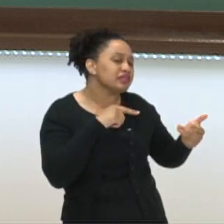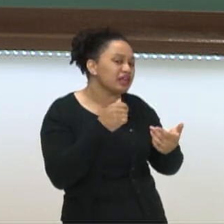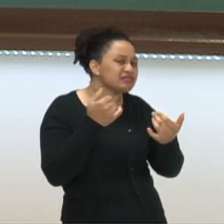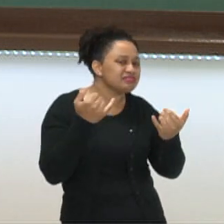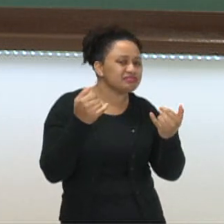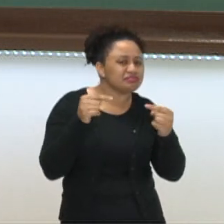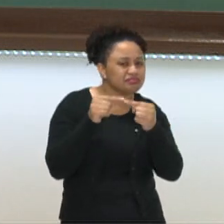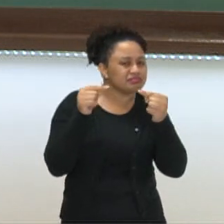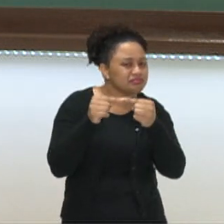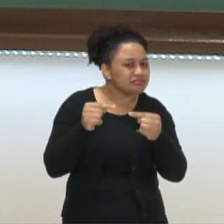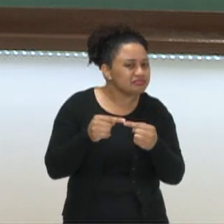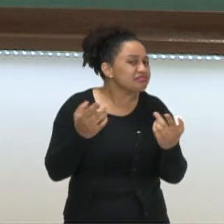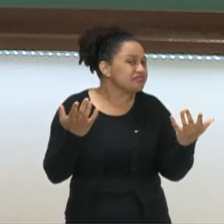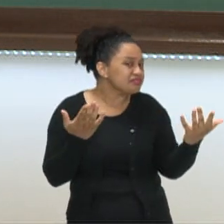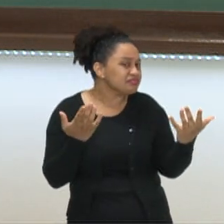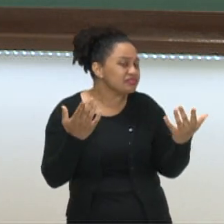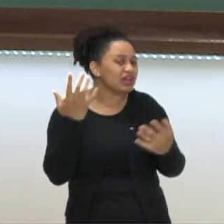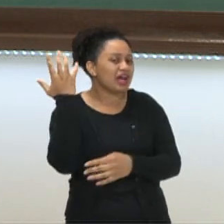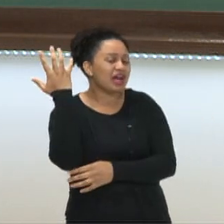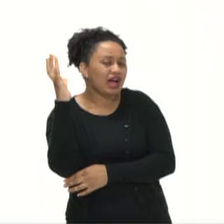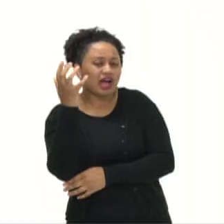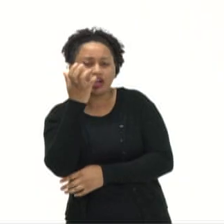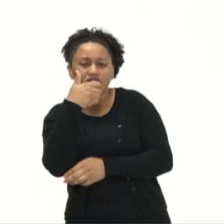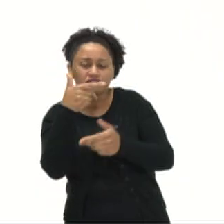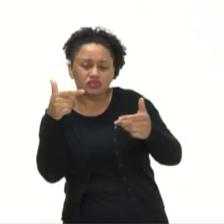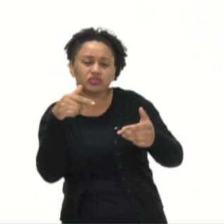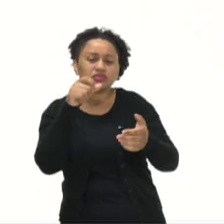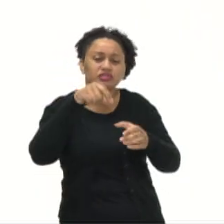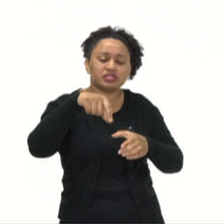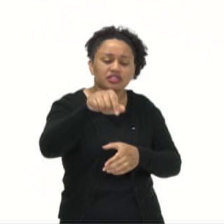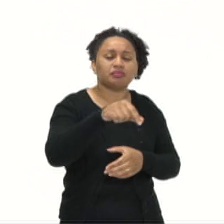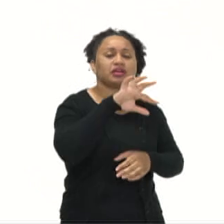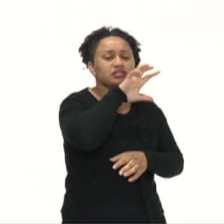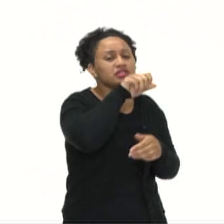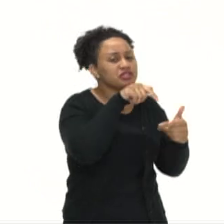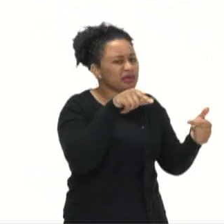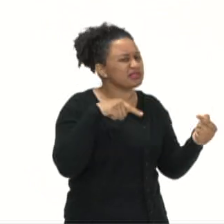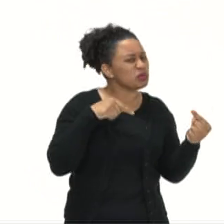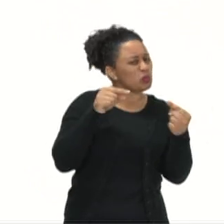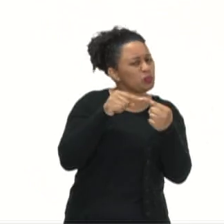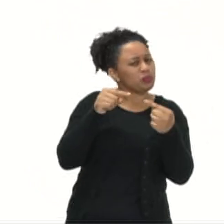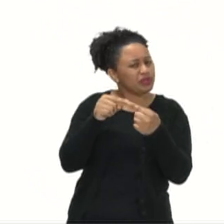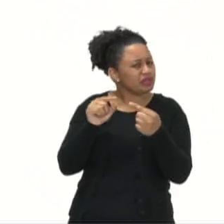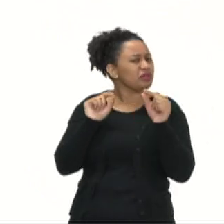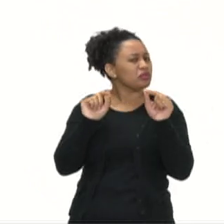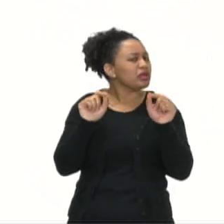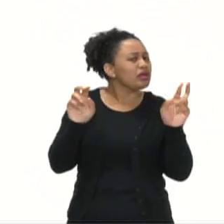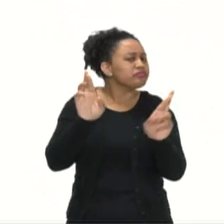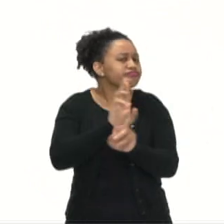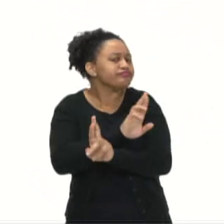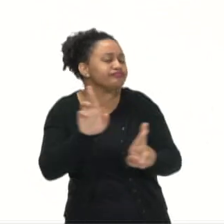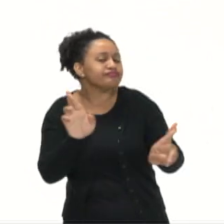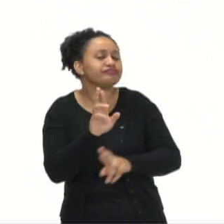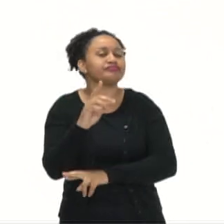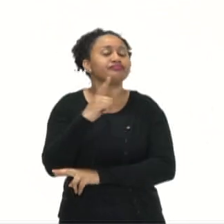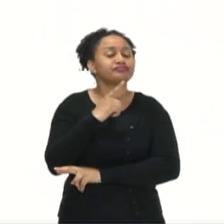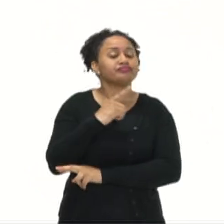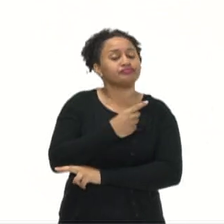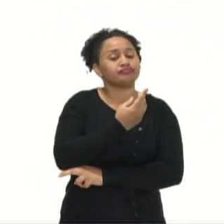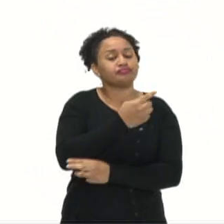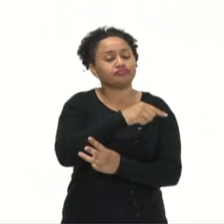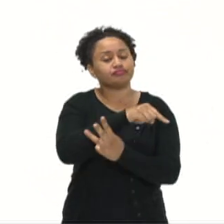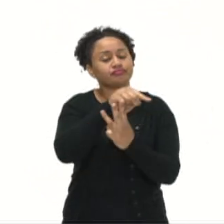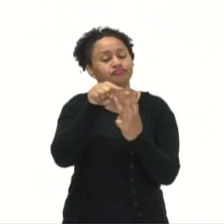ver? Árvore com frutos, sementes e animais. Que relação que a gente pode estabelecer